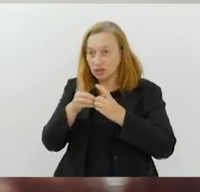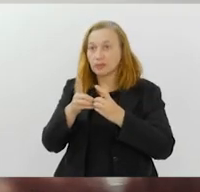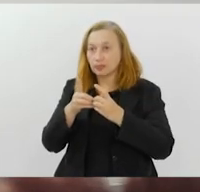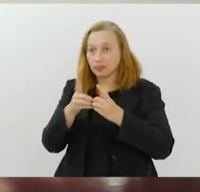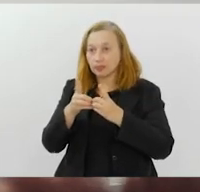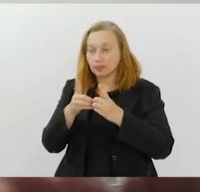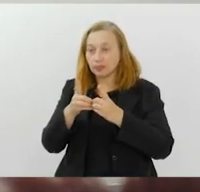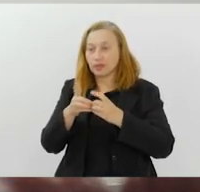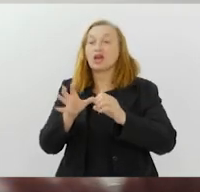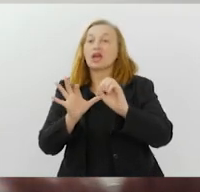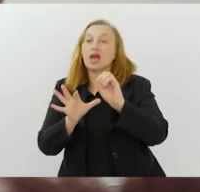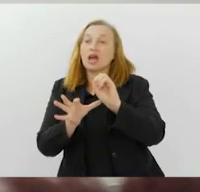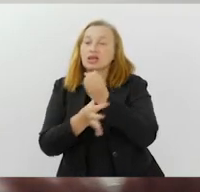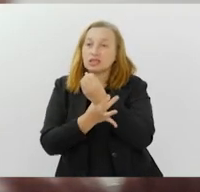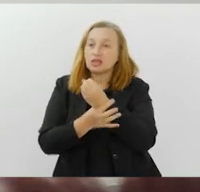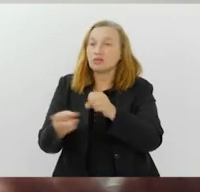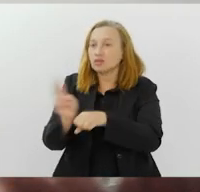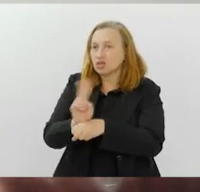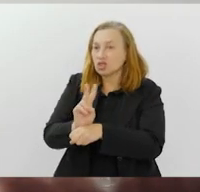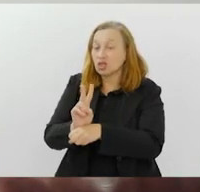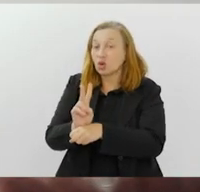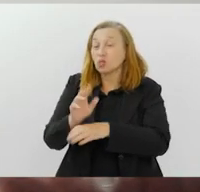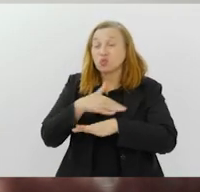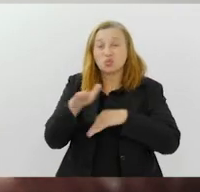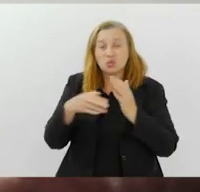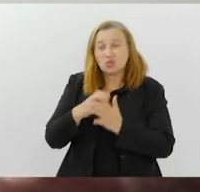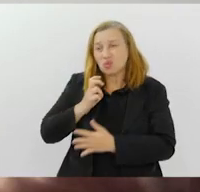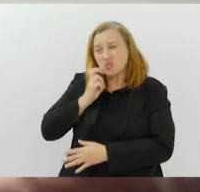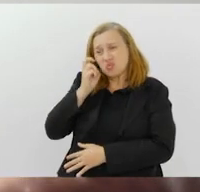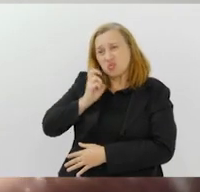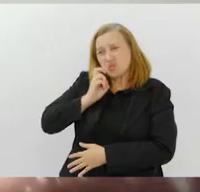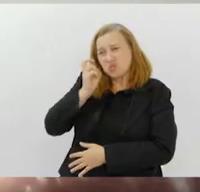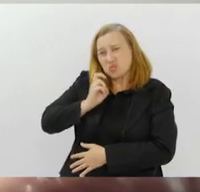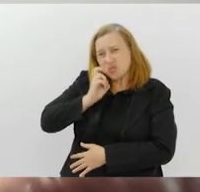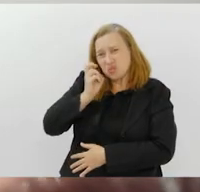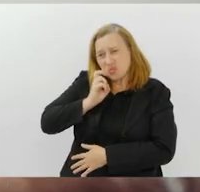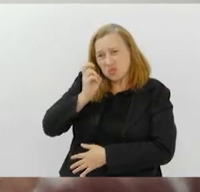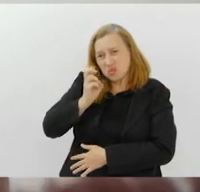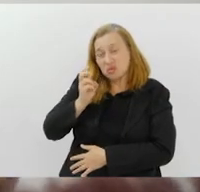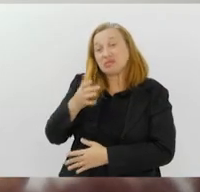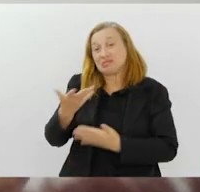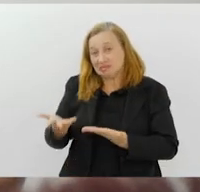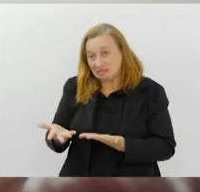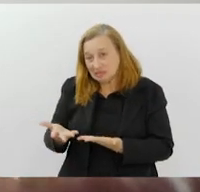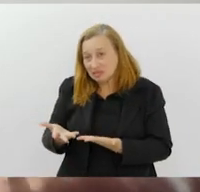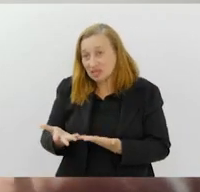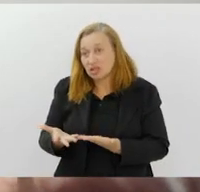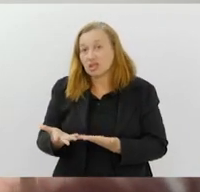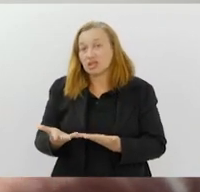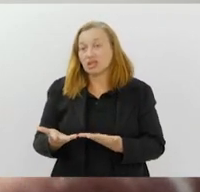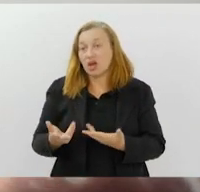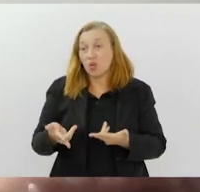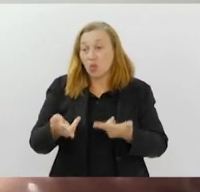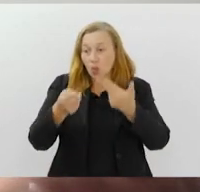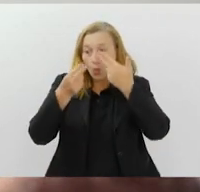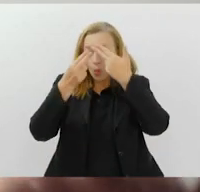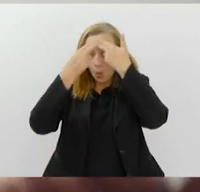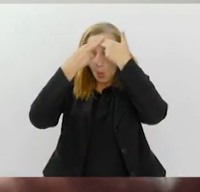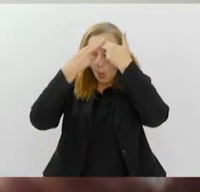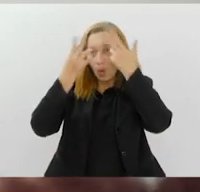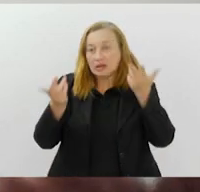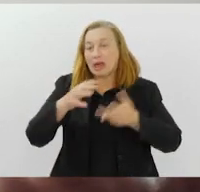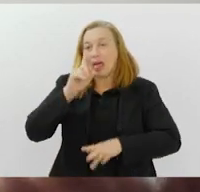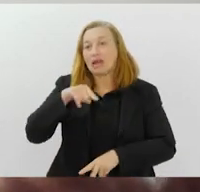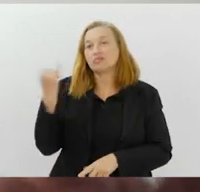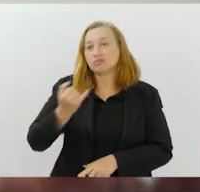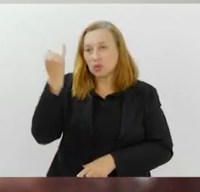e passei por todo esse constrangimento né inclusive uma situação extremamente traumática né acho que é bem